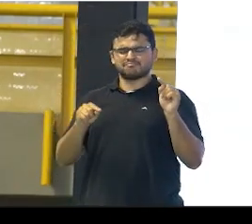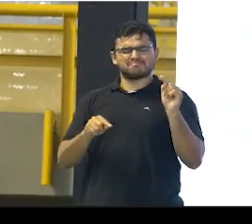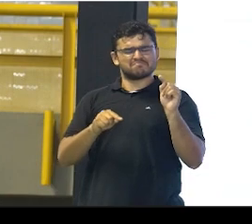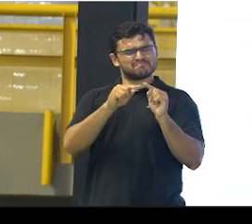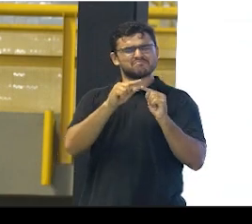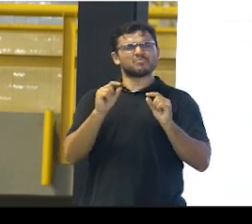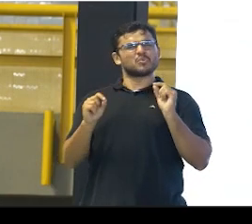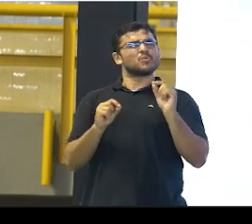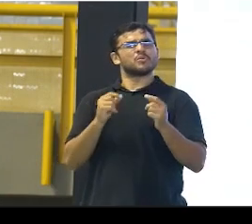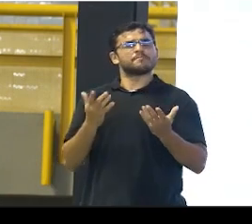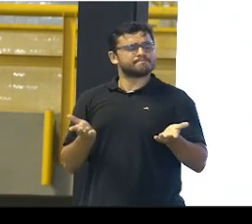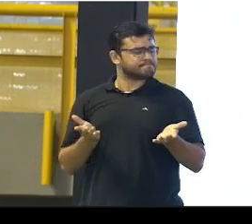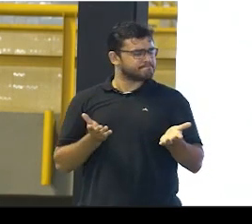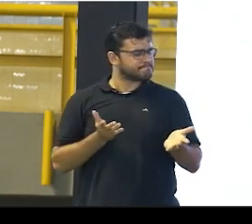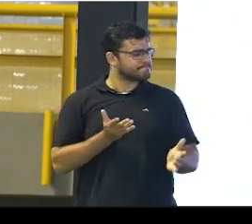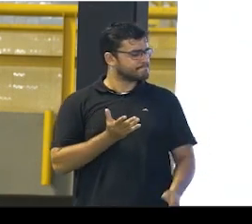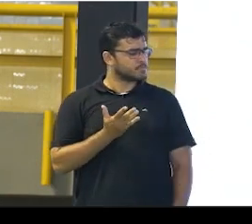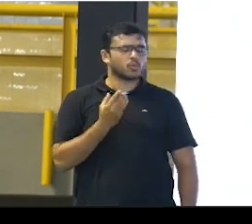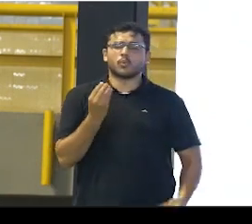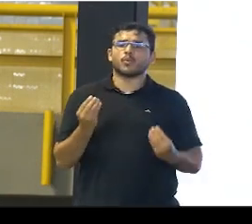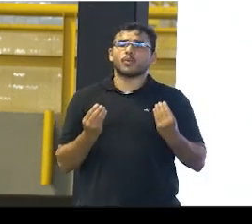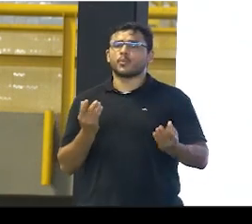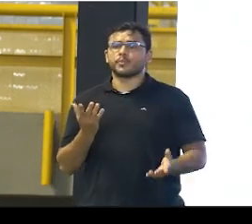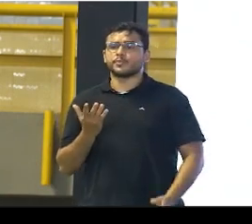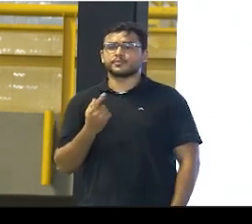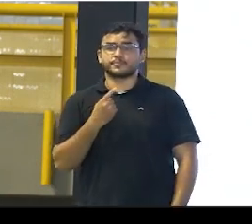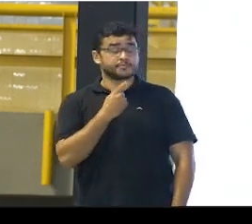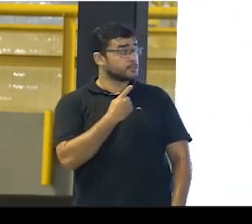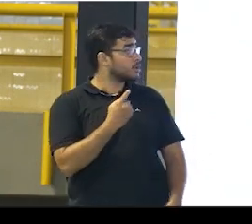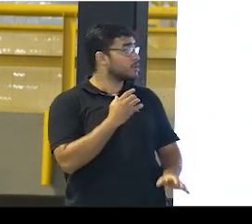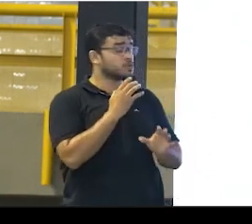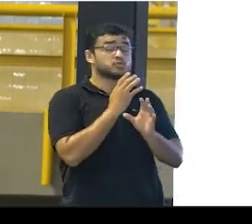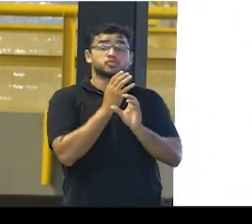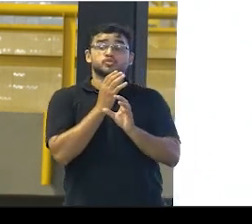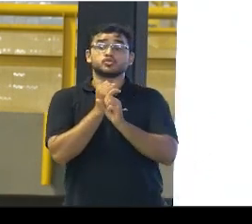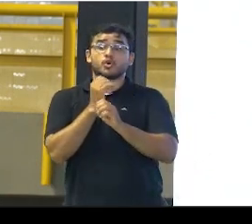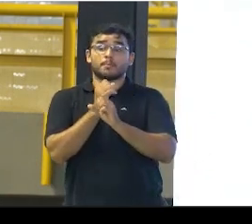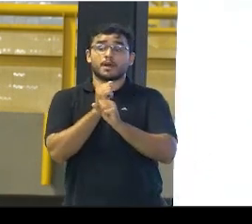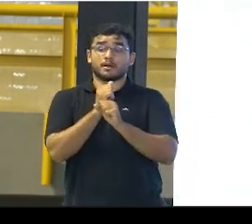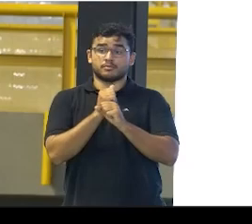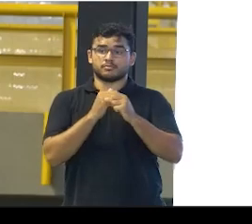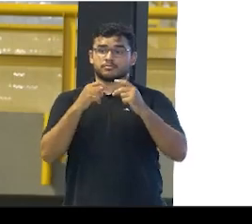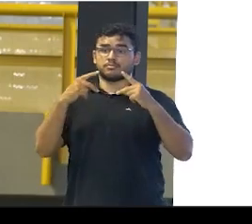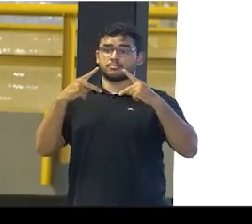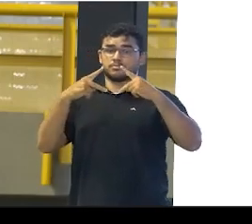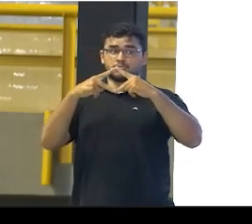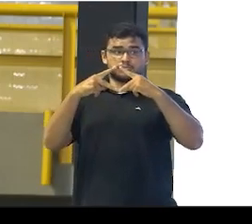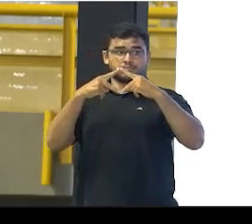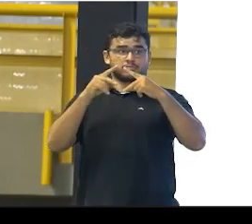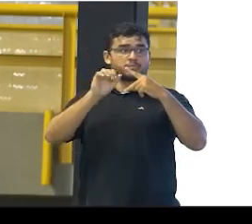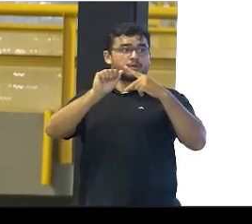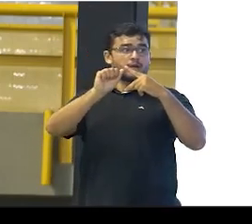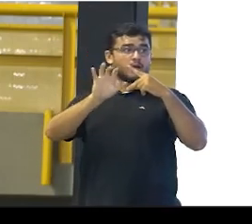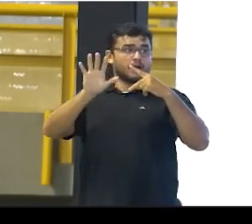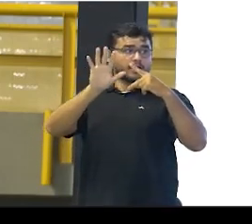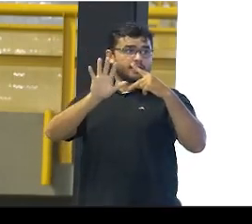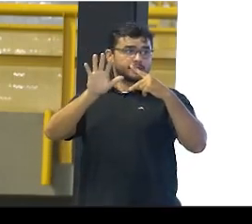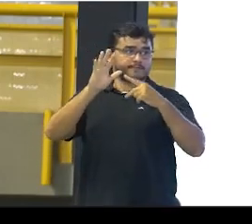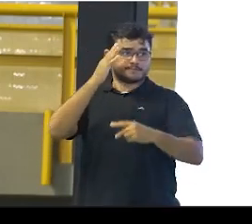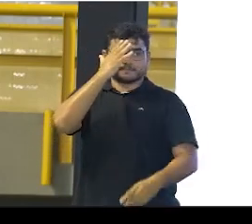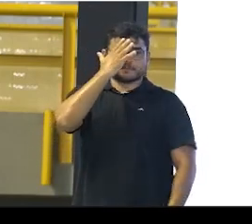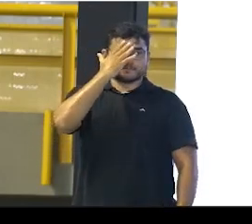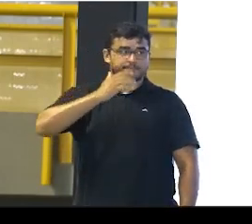outro e diz assim, não, mas depois vá no meu, mas o meu sítio é coisinha pouca. Só por menino correr, assar uma carninha, são só